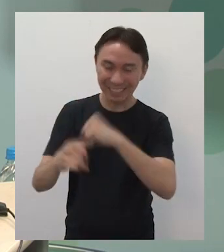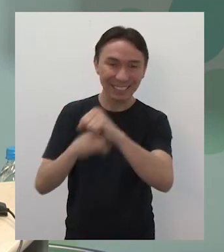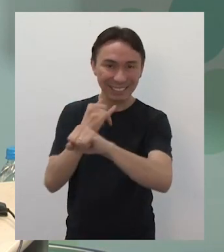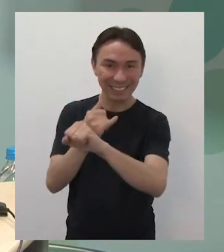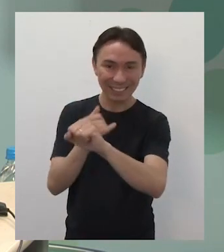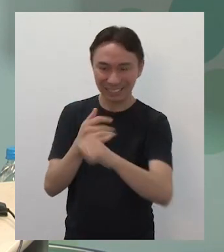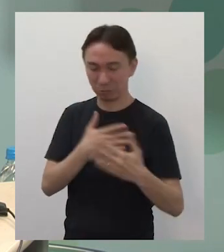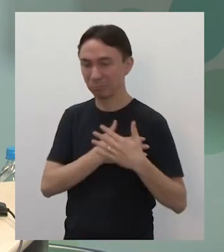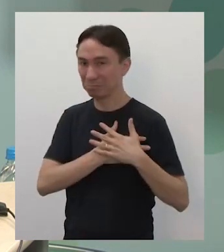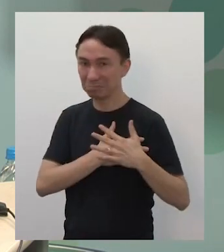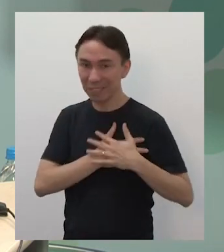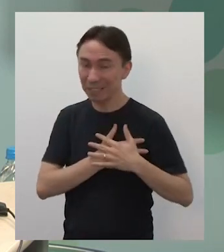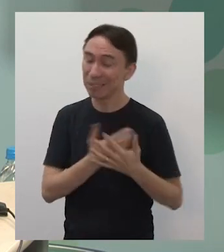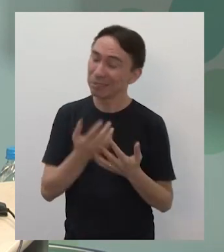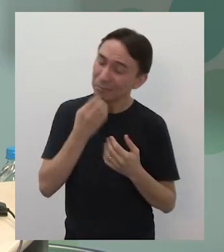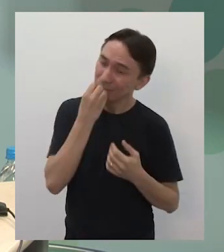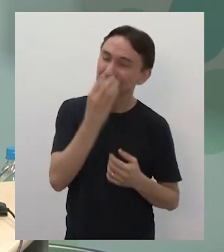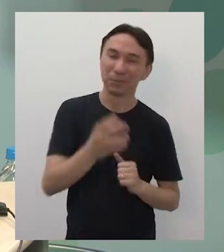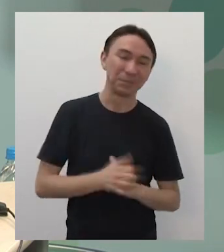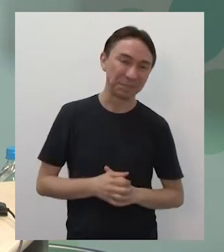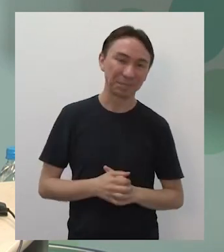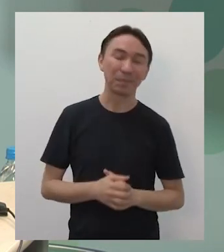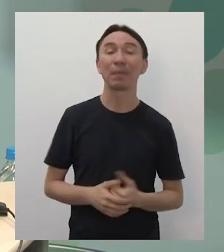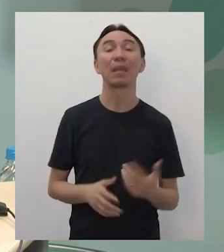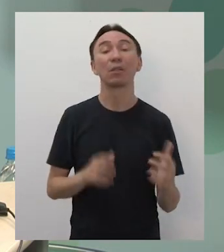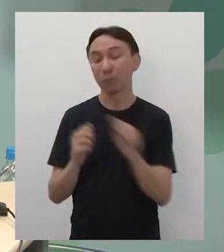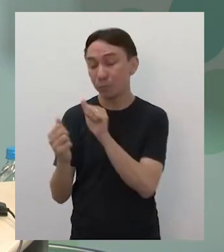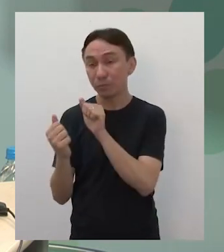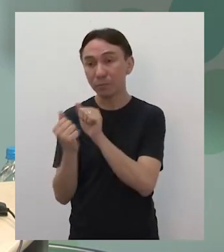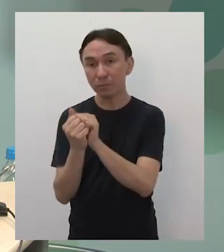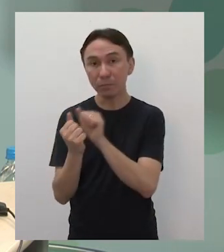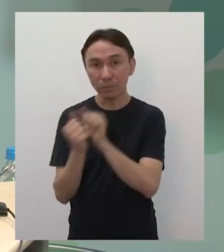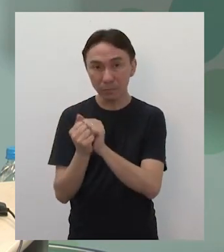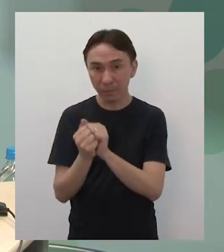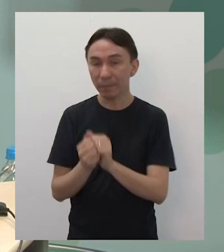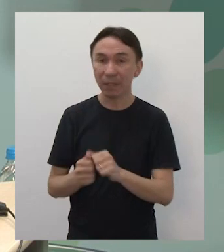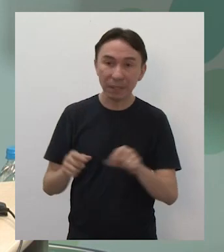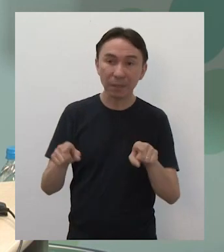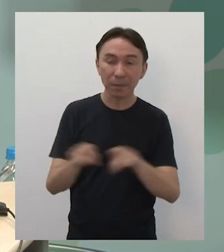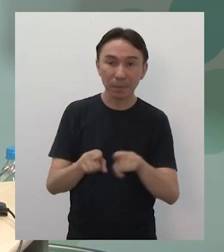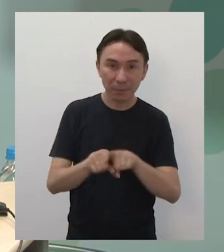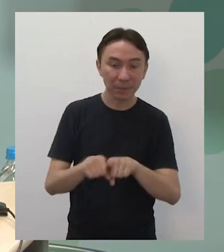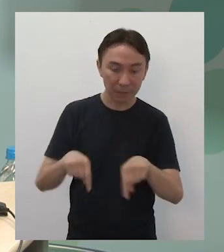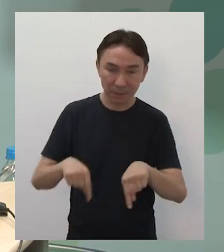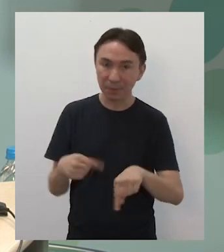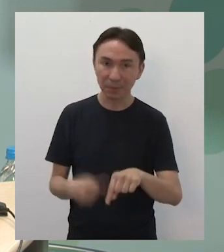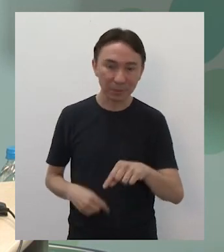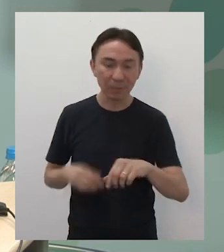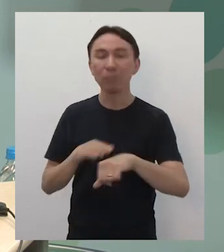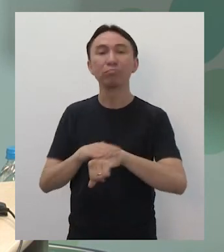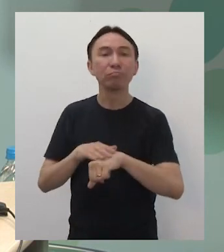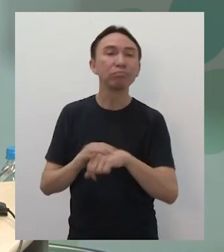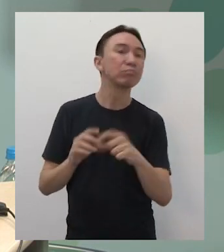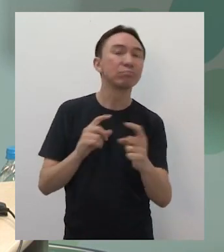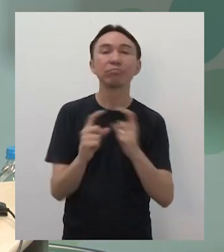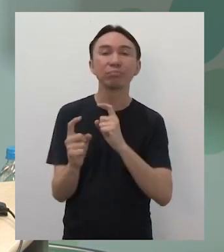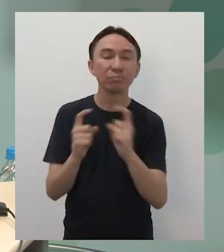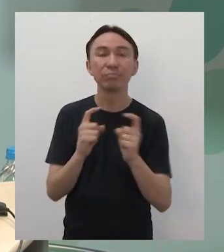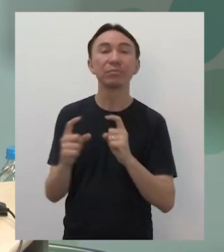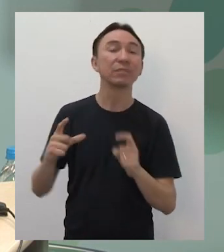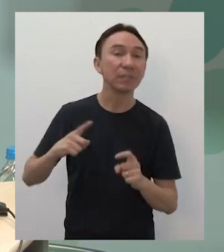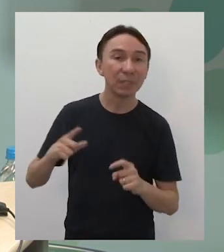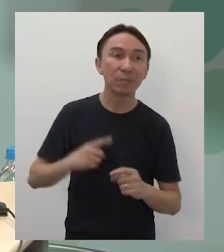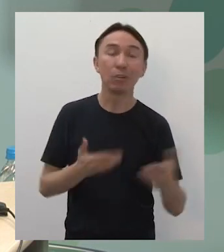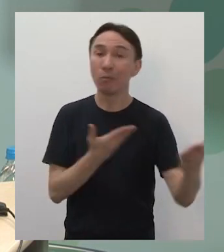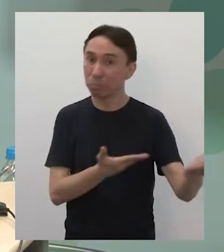a falar um pouquinho daqui a pouco, tá? Junto com a gente aqui, eu gostaria de incluir no nosso bate-papo uma convidada também muito especial, que vai falar sobre abertura ao